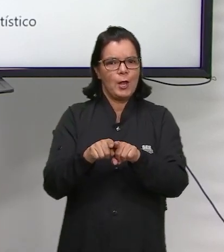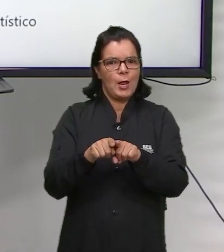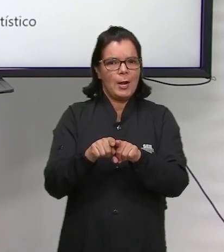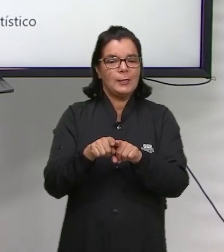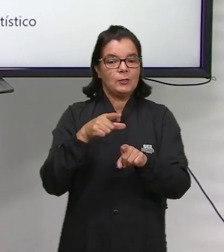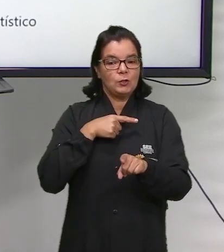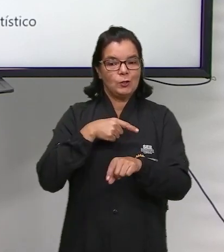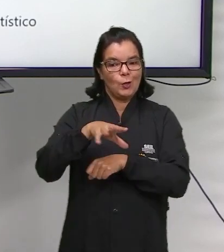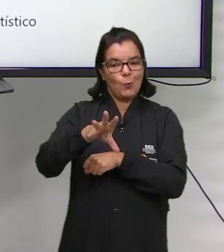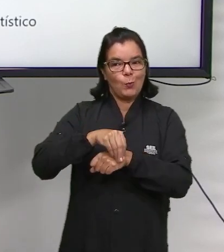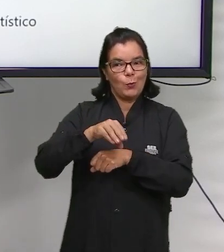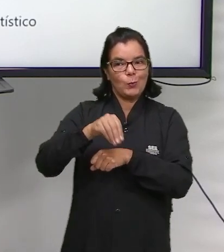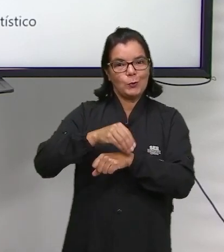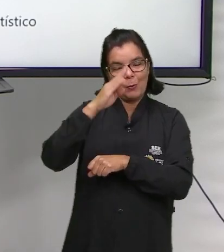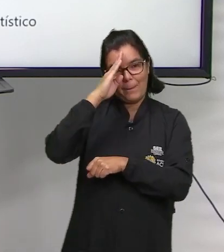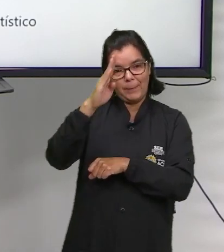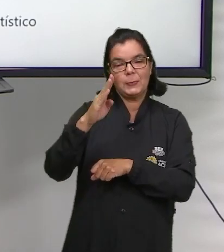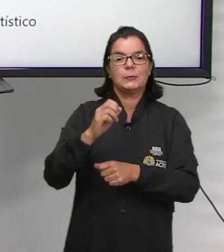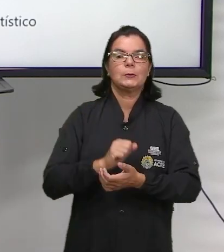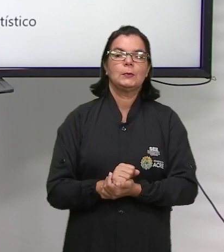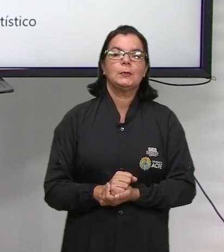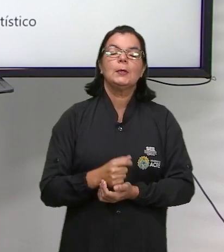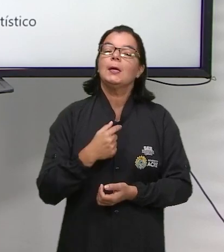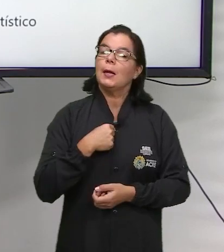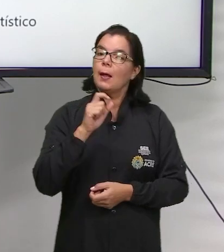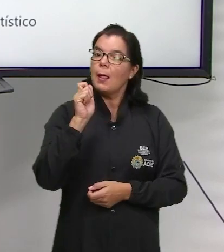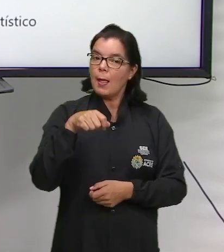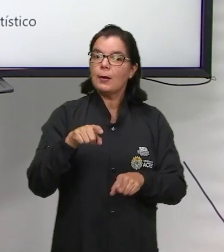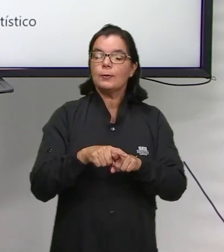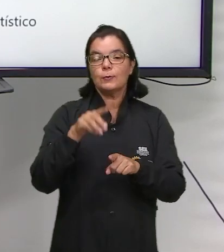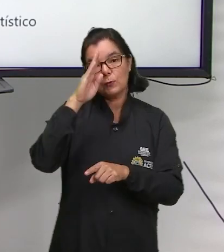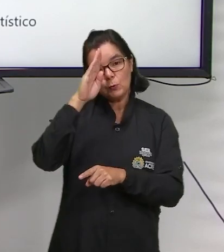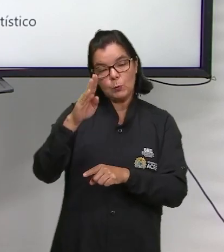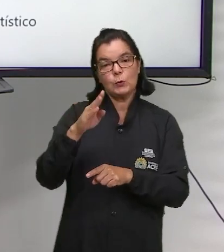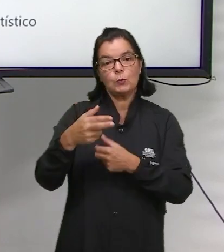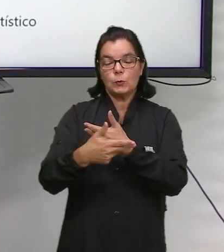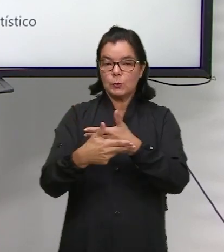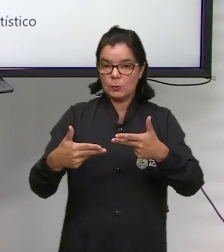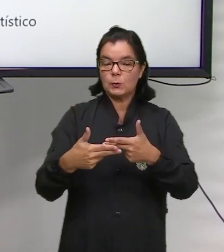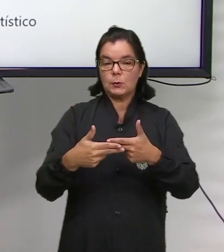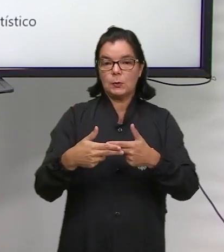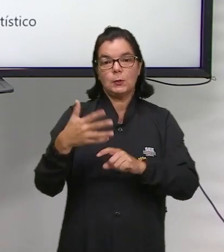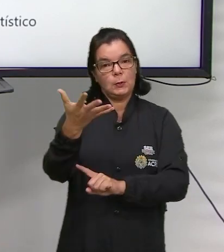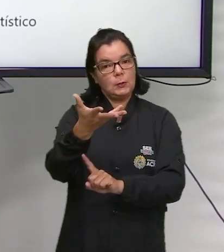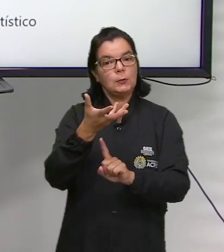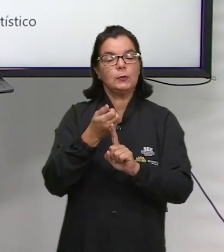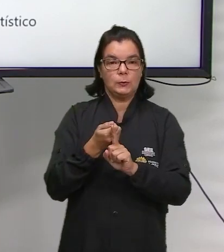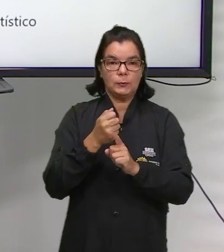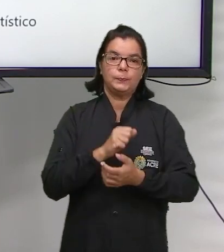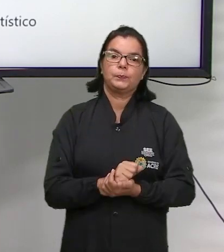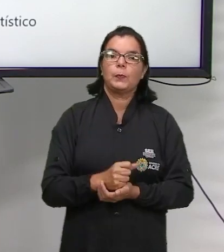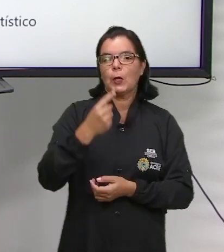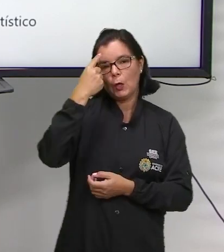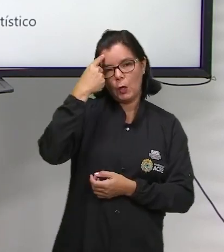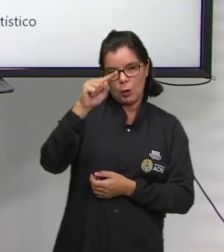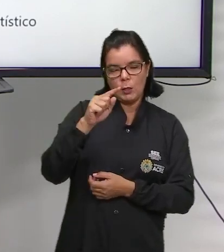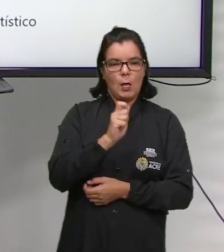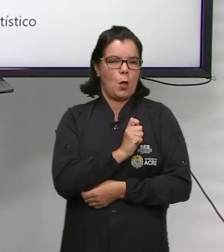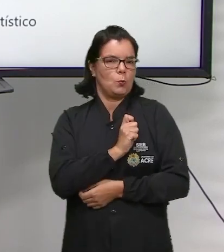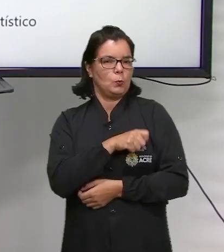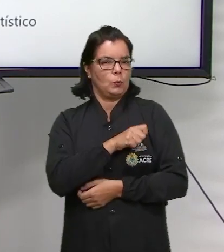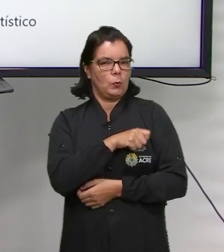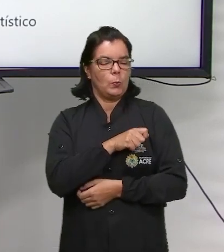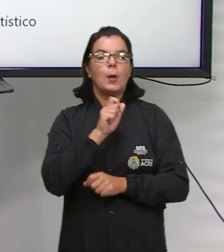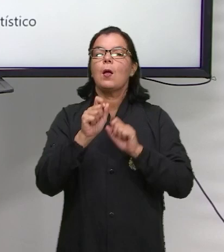as características principais dele. Esse era um dos principais fatores da arte modernista. A ideia do inimigo era